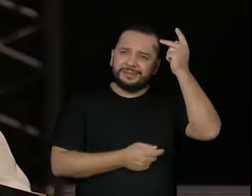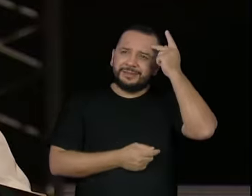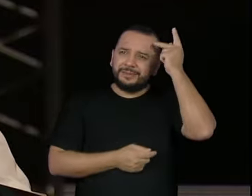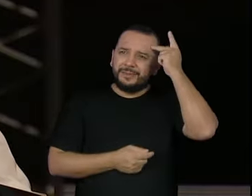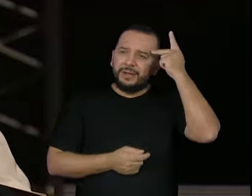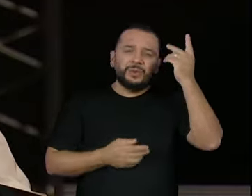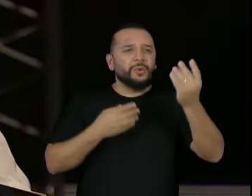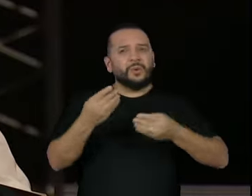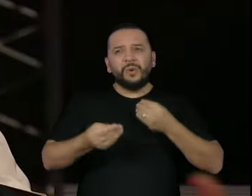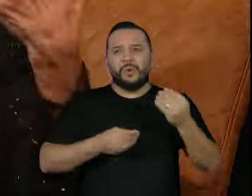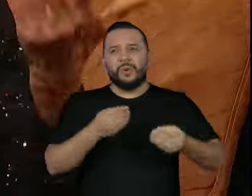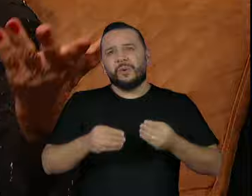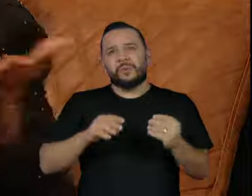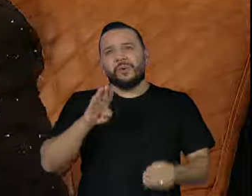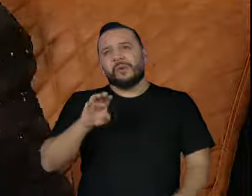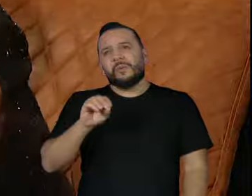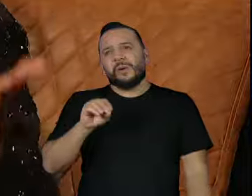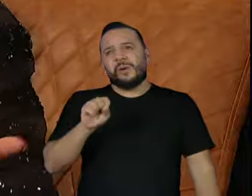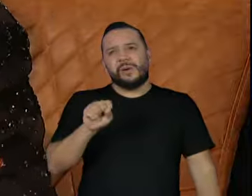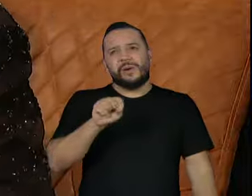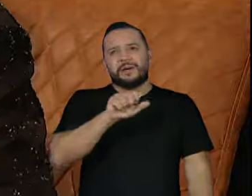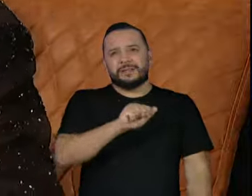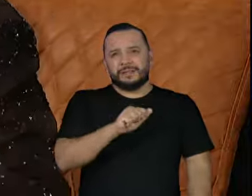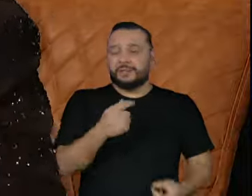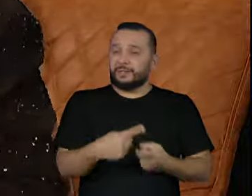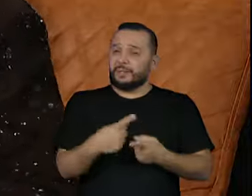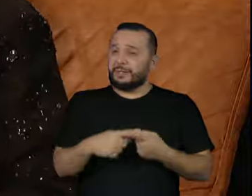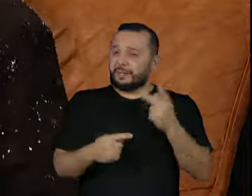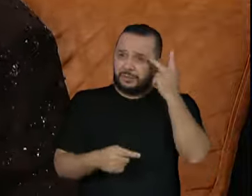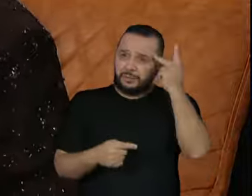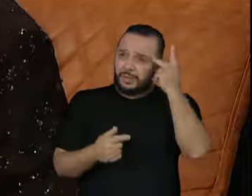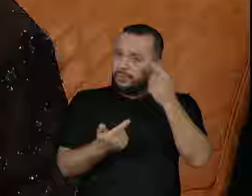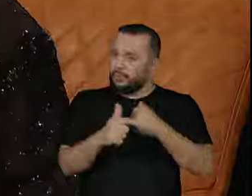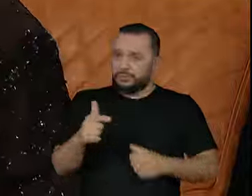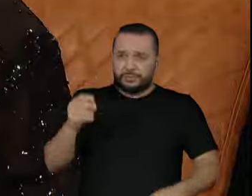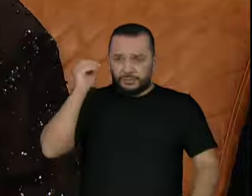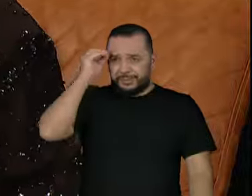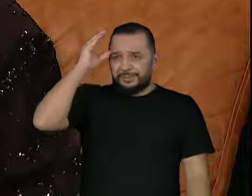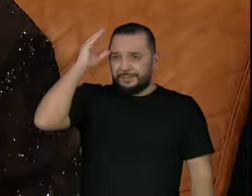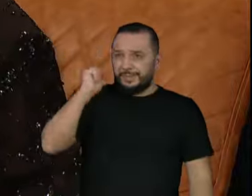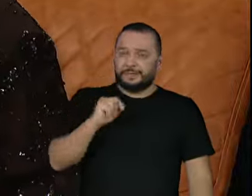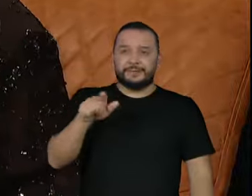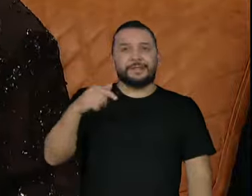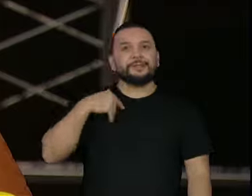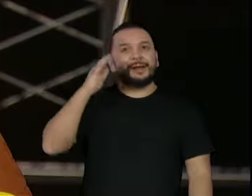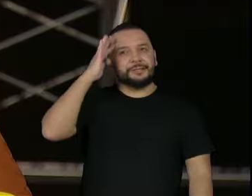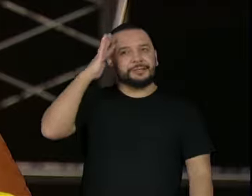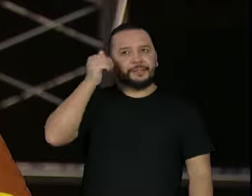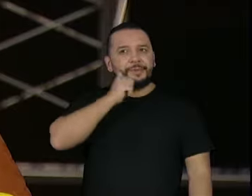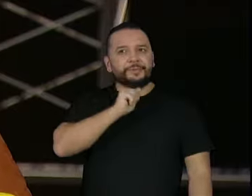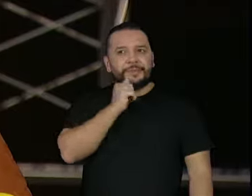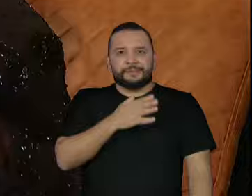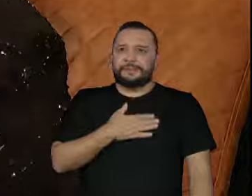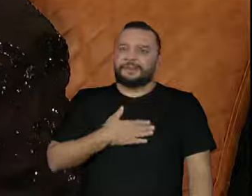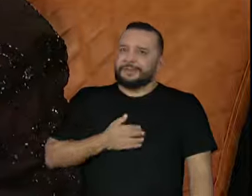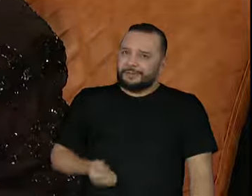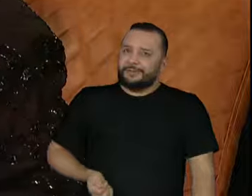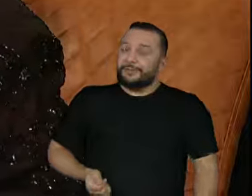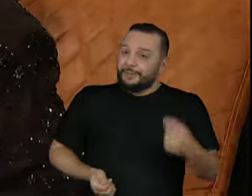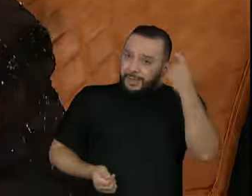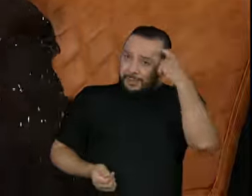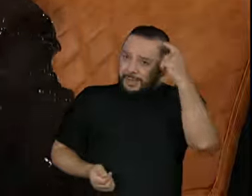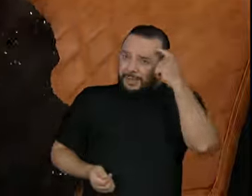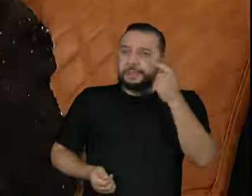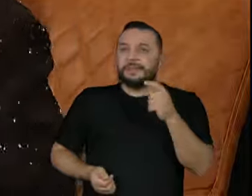esse movimento, que até então São Paulo não tinha muito conhecimento. Vocês imaginam para minha mãe, porque todo mundo acha que o pai,